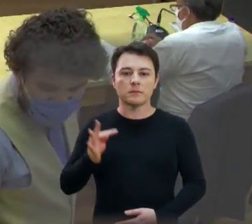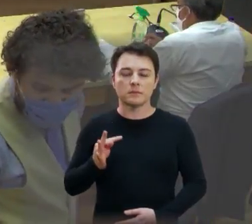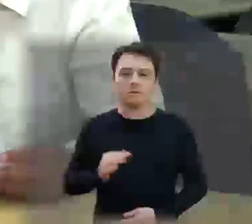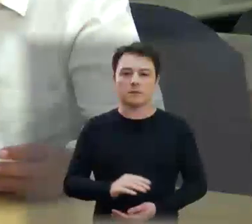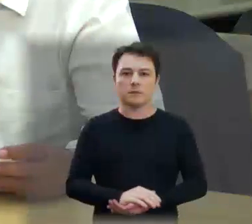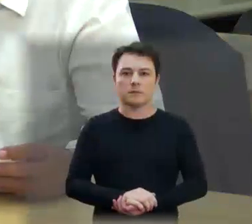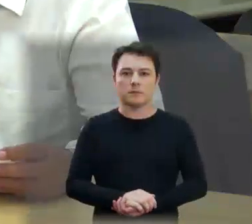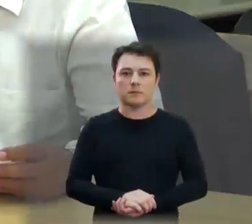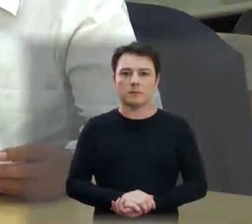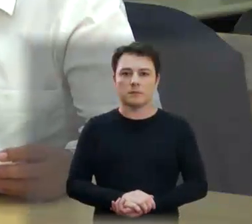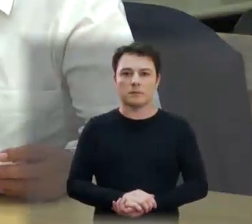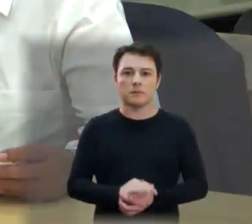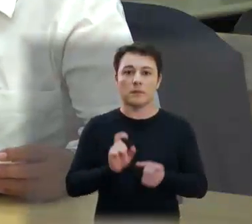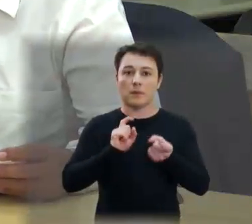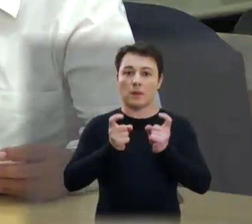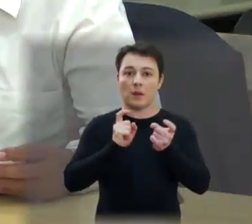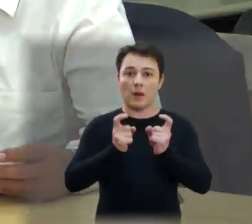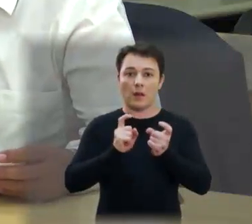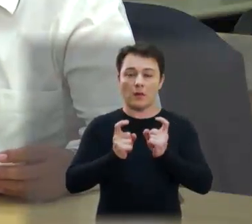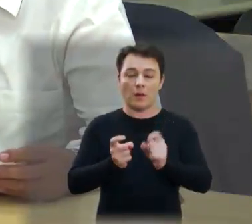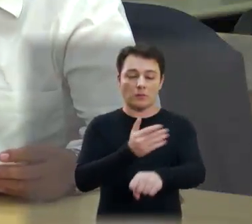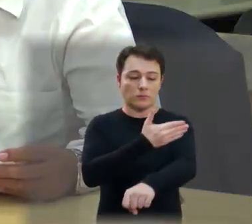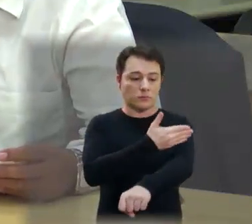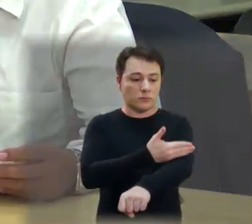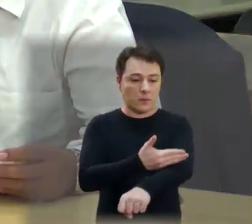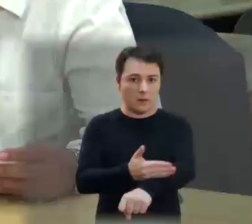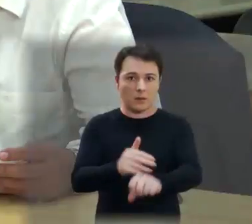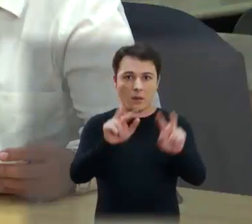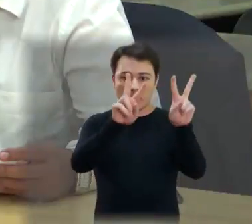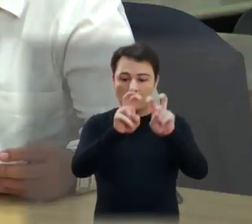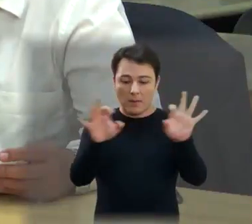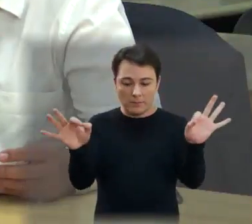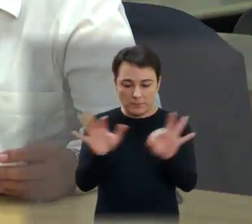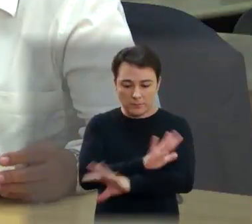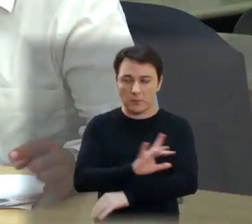Presente. Nada mais havendo a ser tratado, sob a